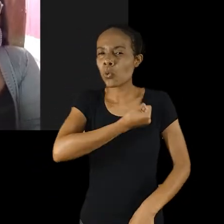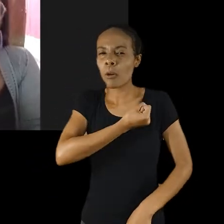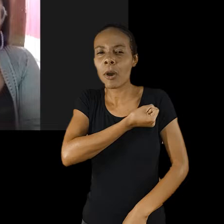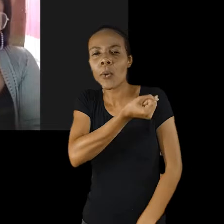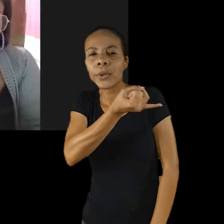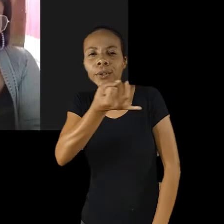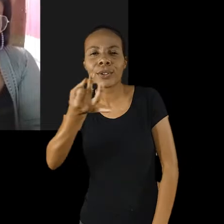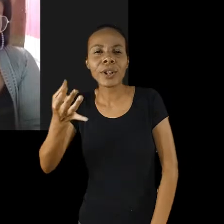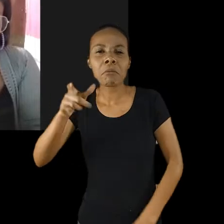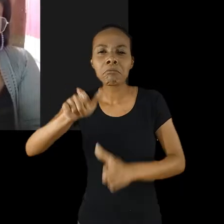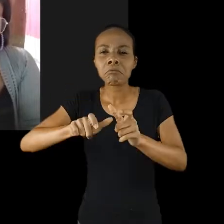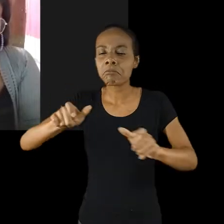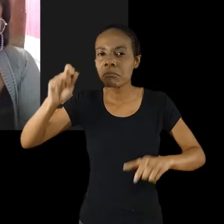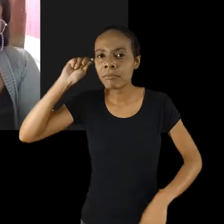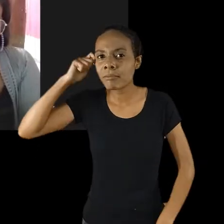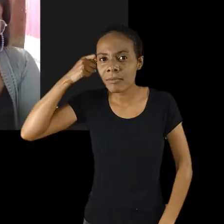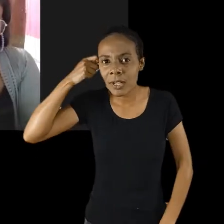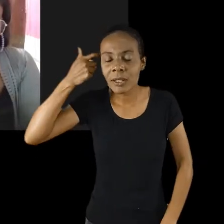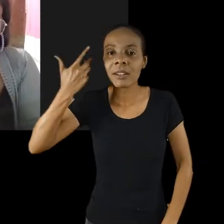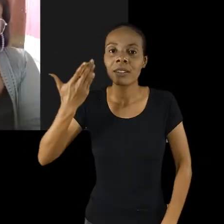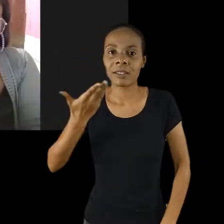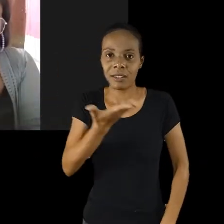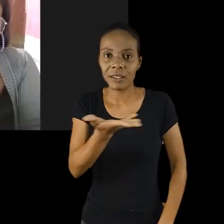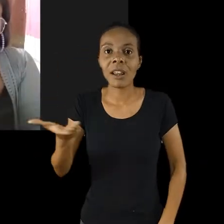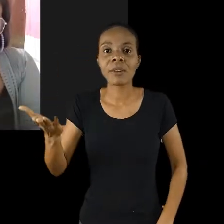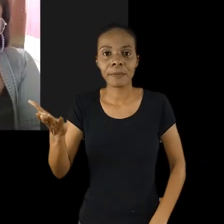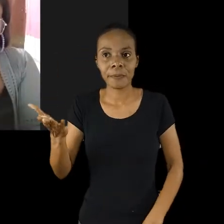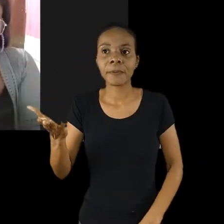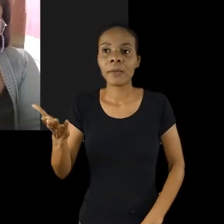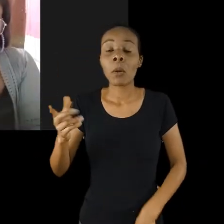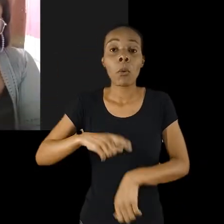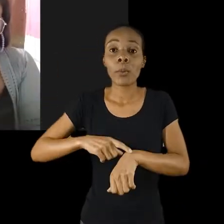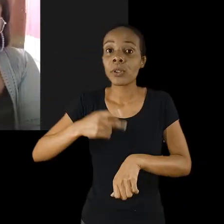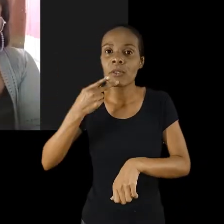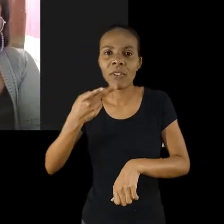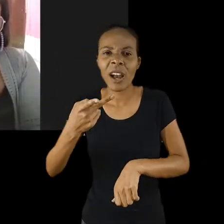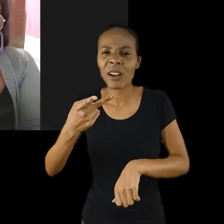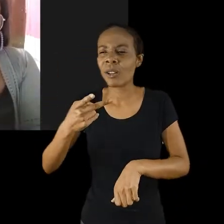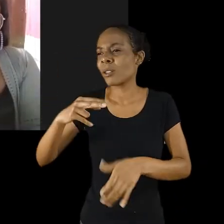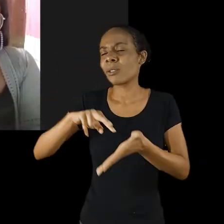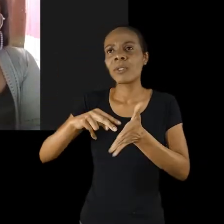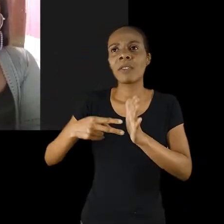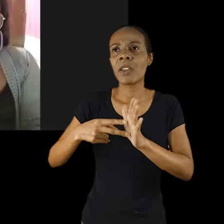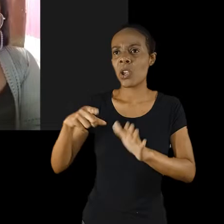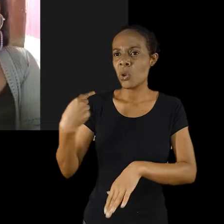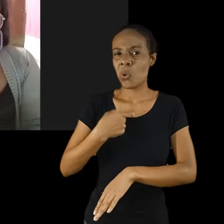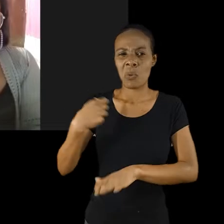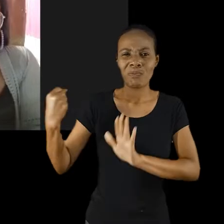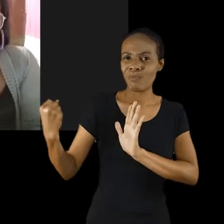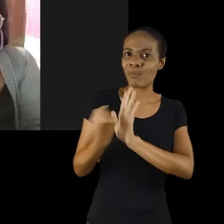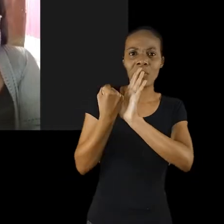sagacidade, vem com chaga também, mas quando a gente fala, né, assim, não quer dizer que a gente não está ferido, mas apresentando